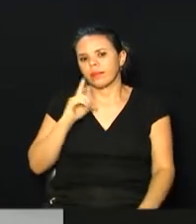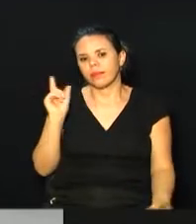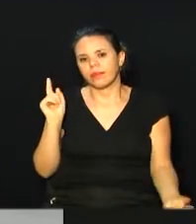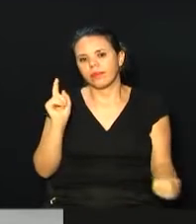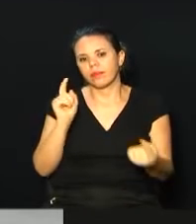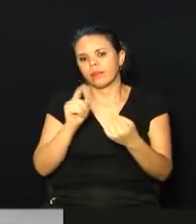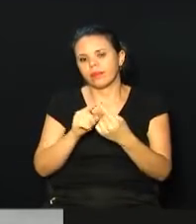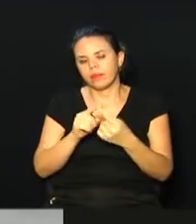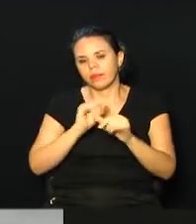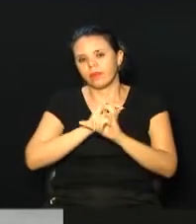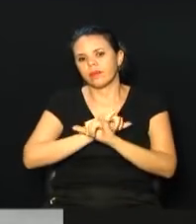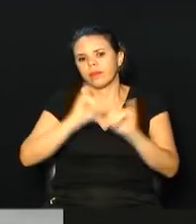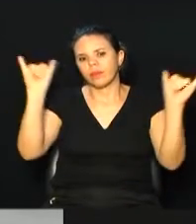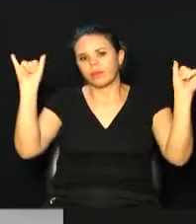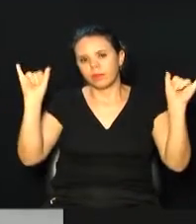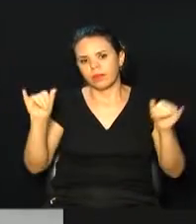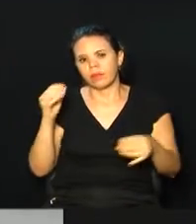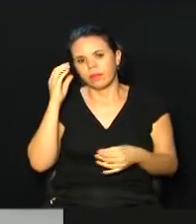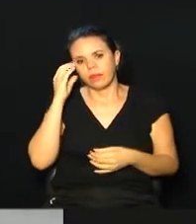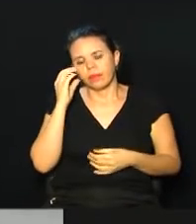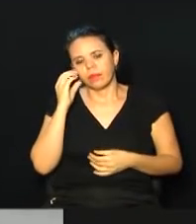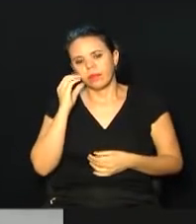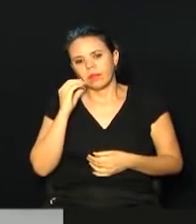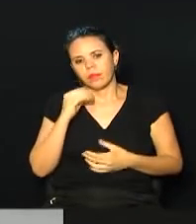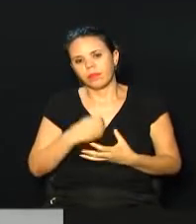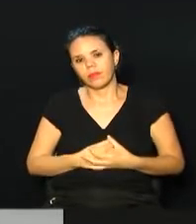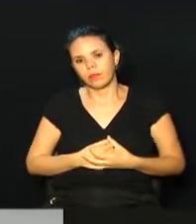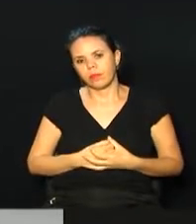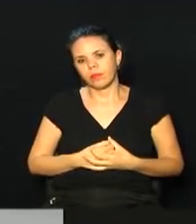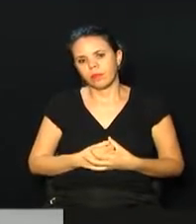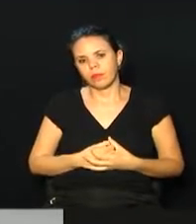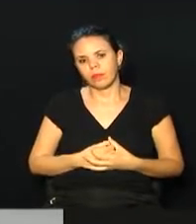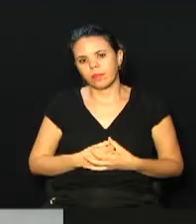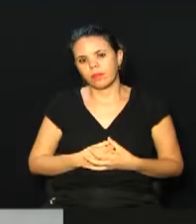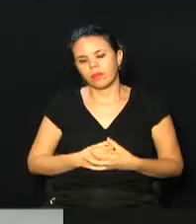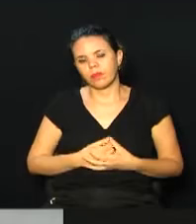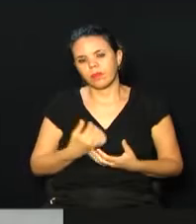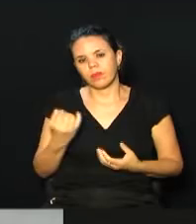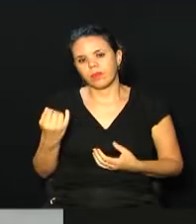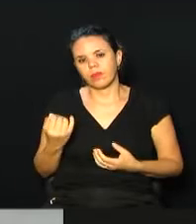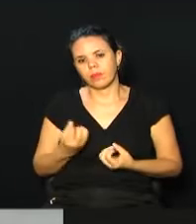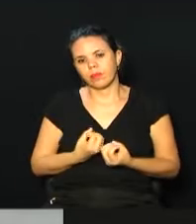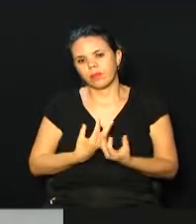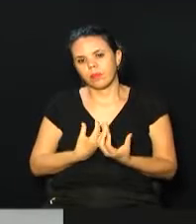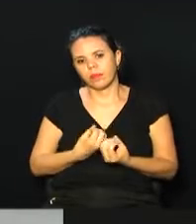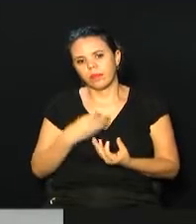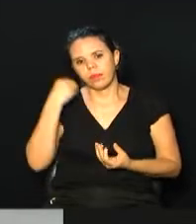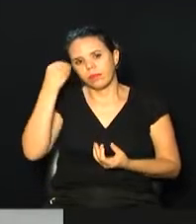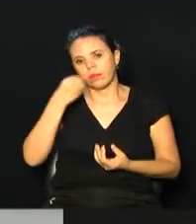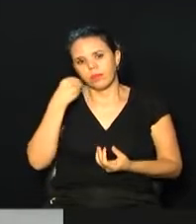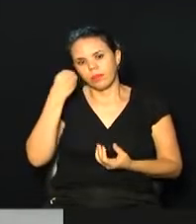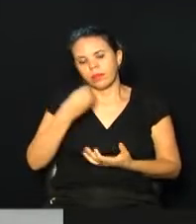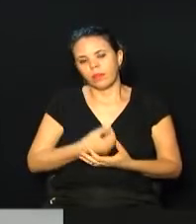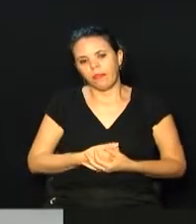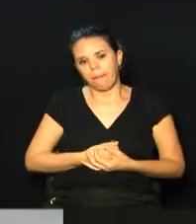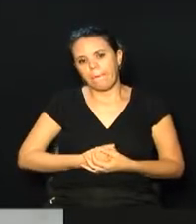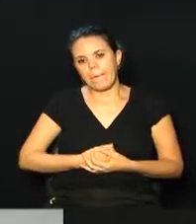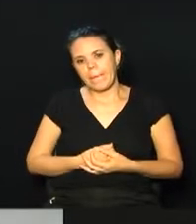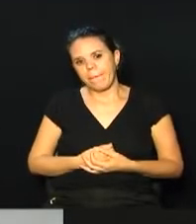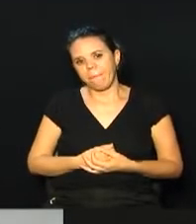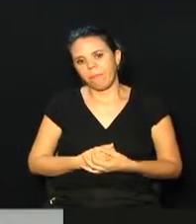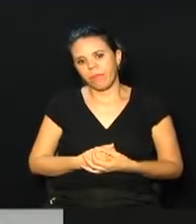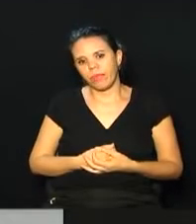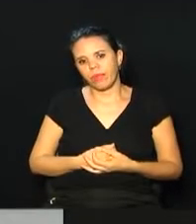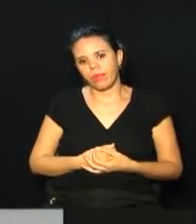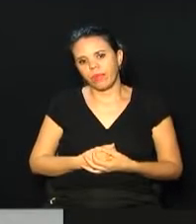objetivo de divulgação da informação, do conhecimento